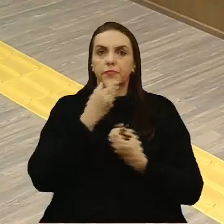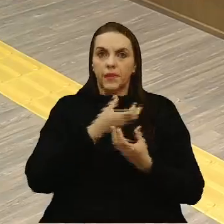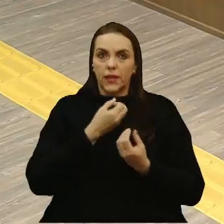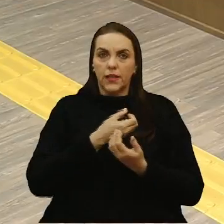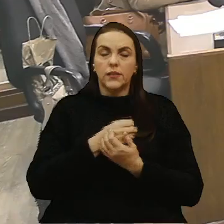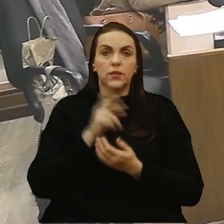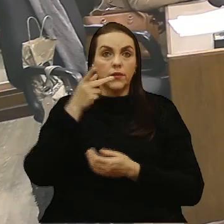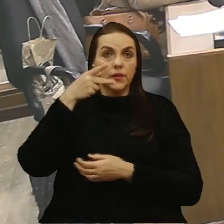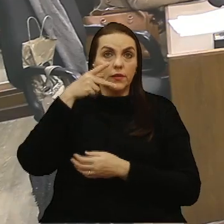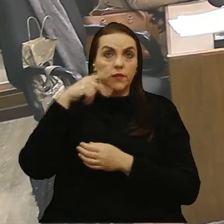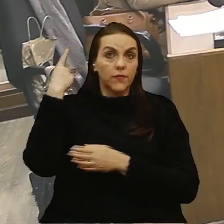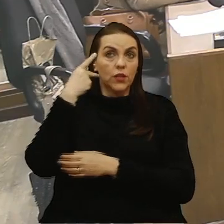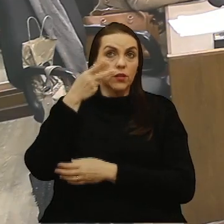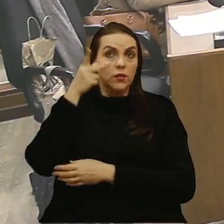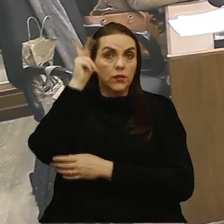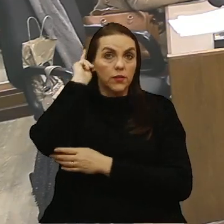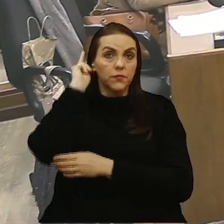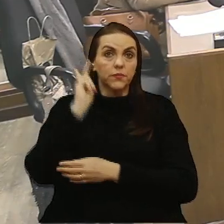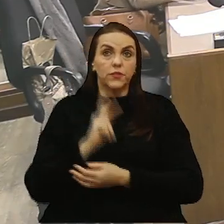Iago.